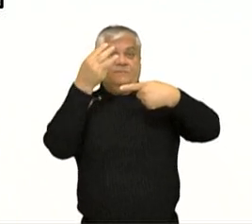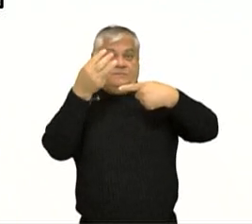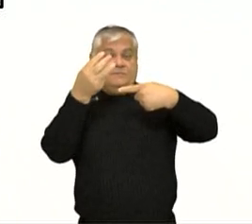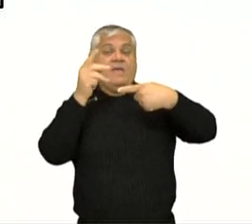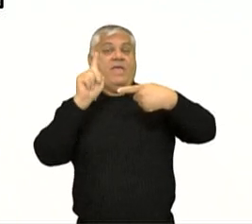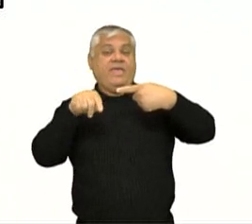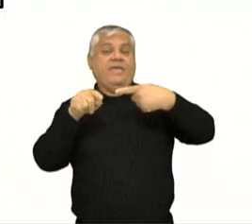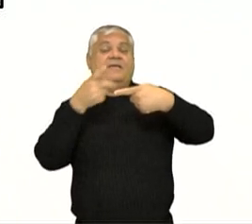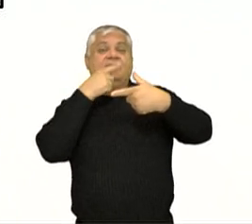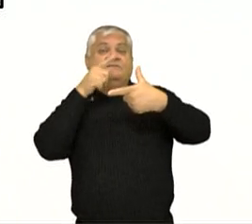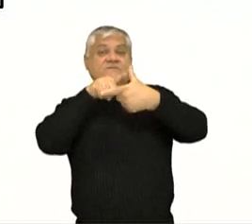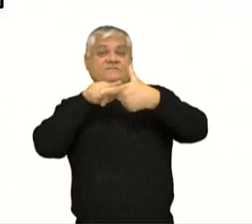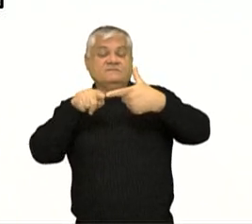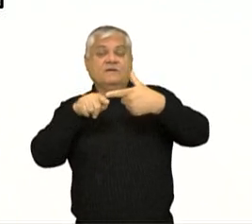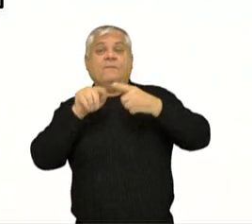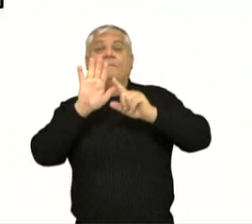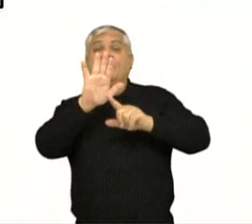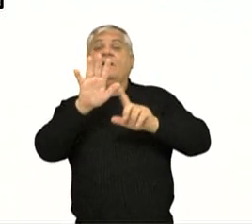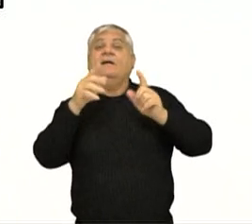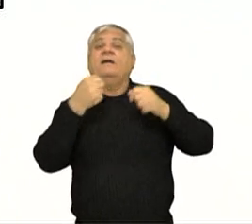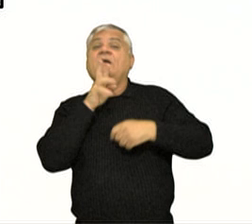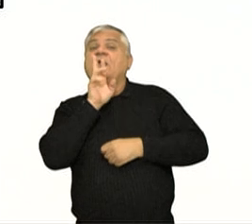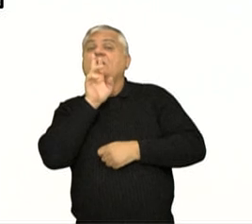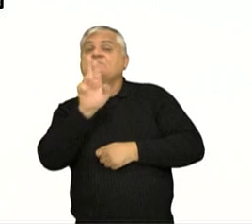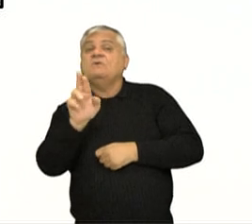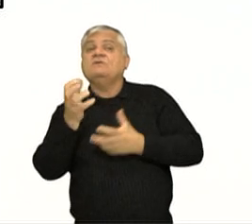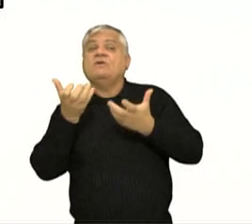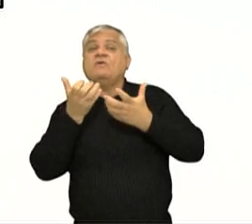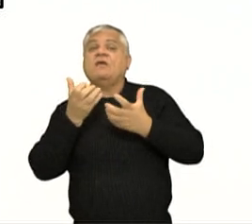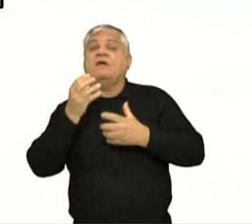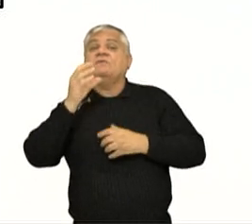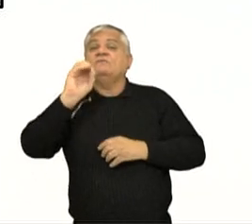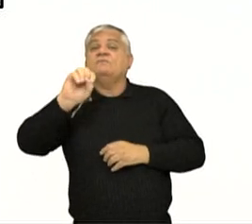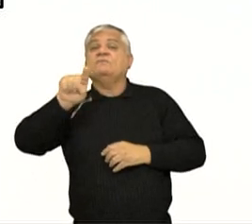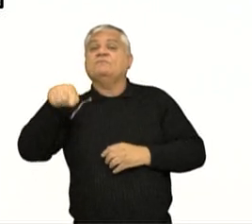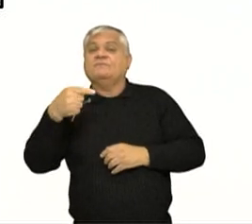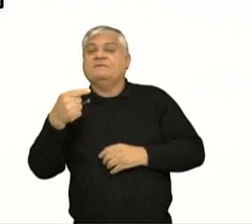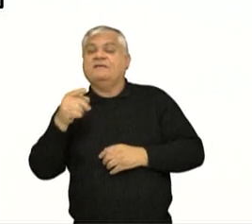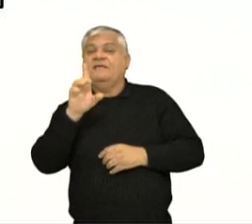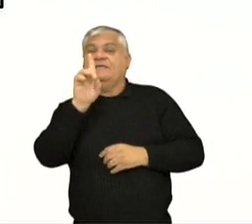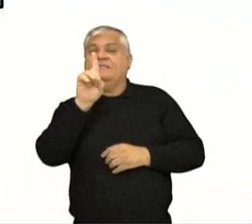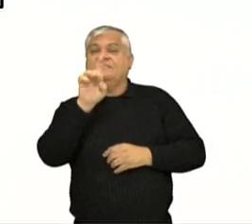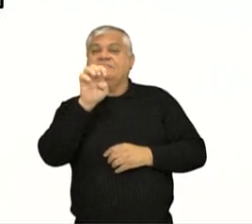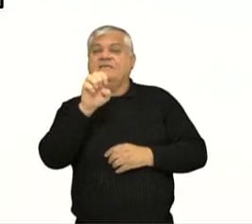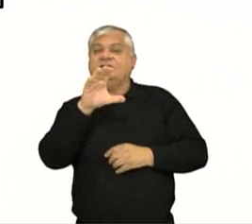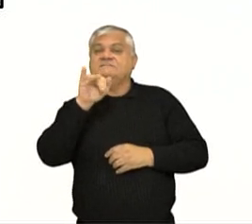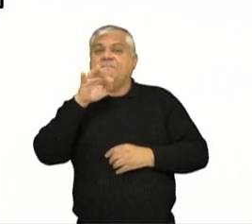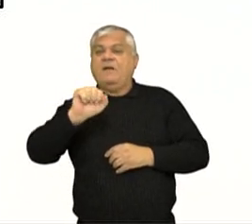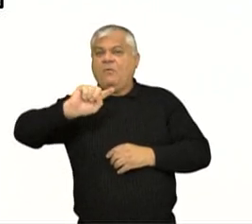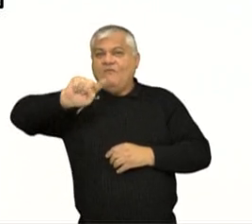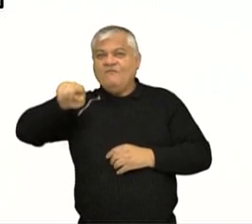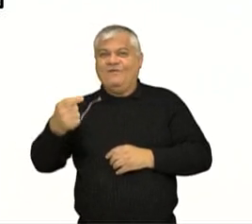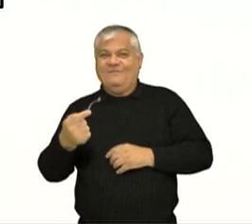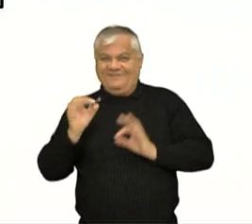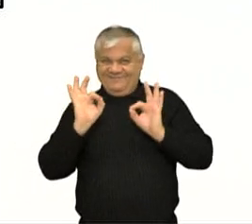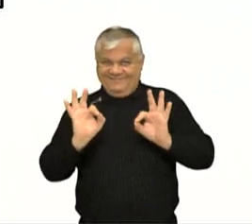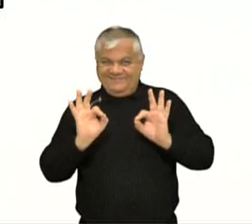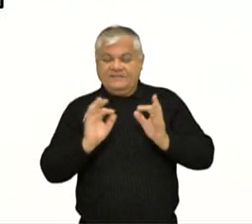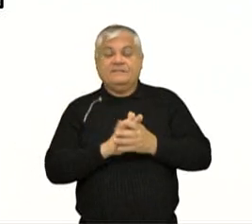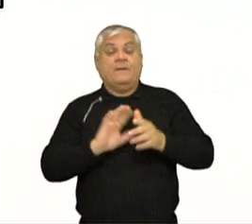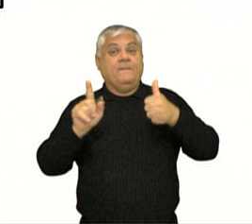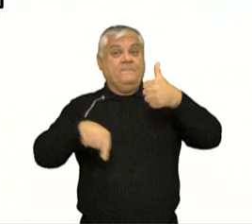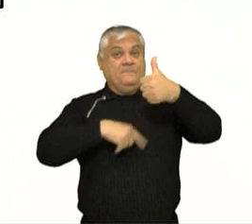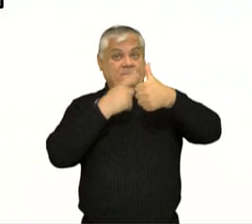forma fracionária, mas ele quer o resultado na forma decimal. Então veja, primeiro você